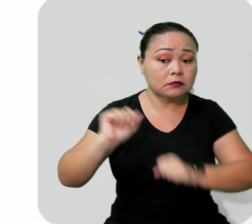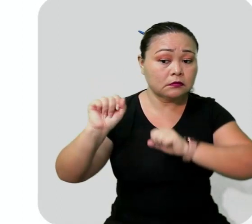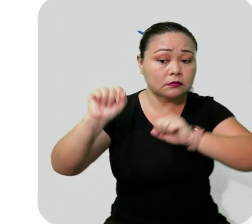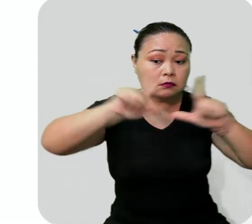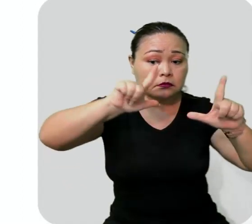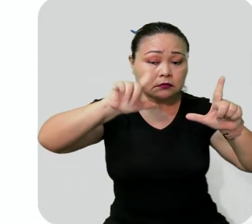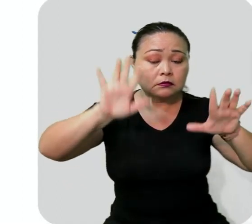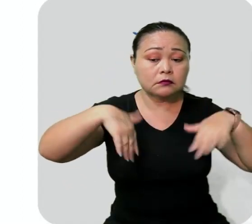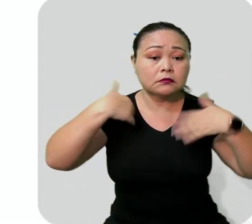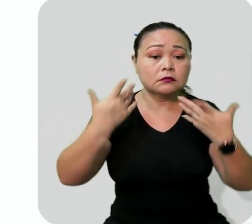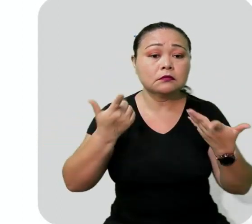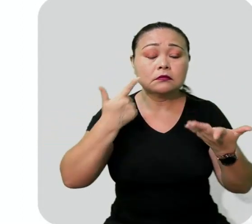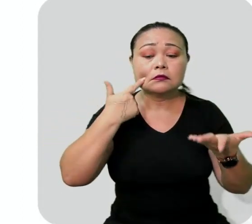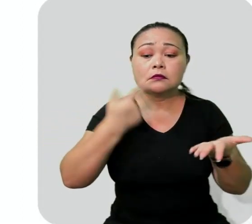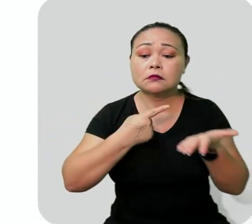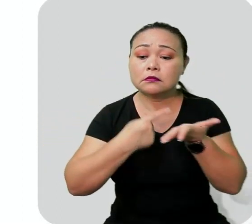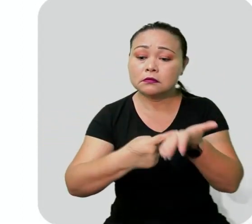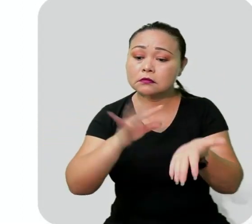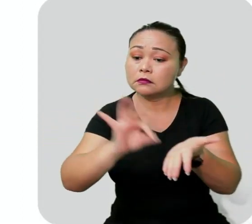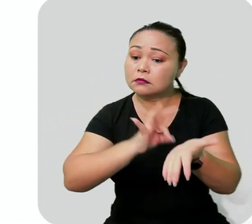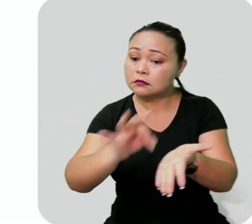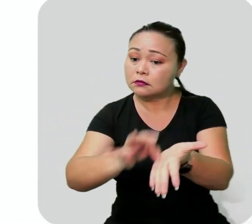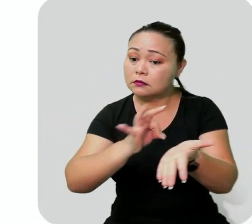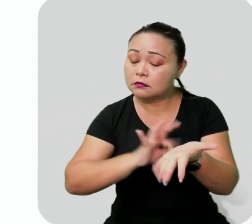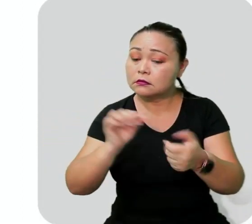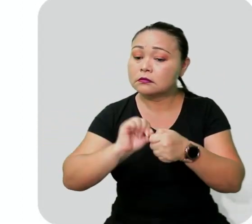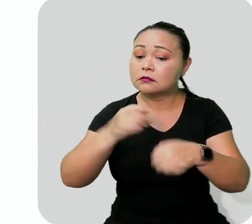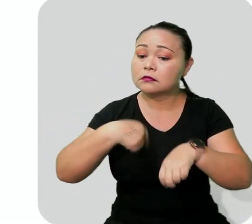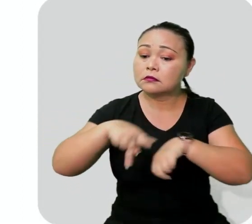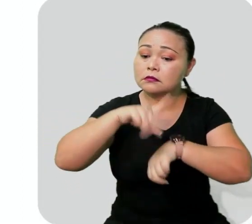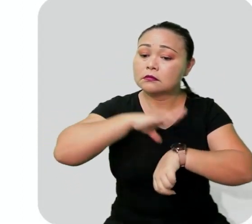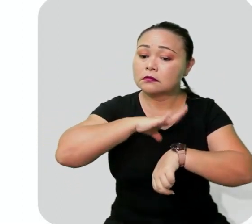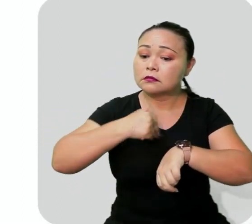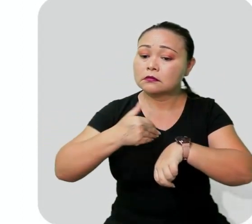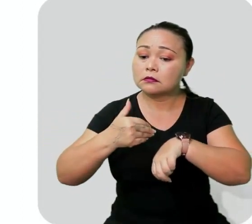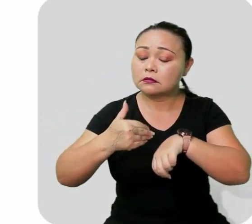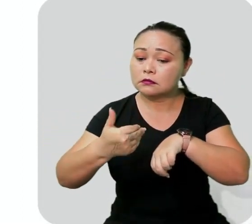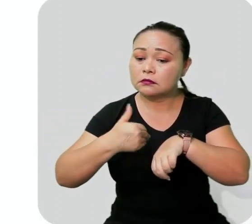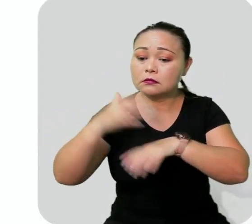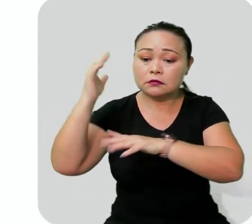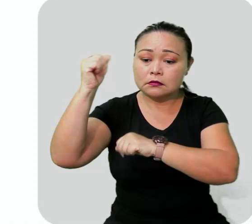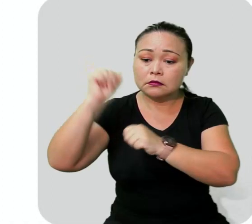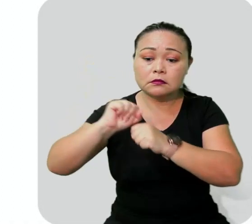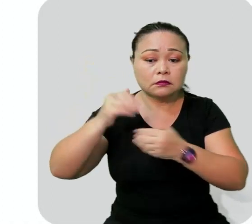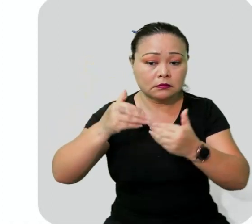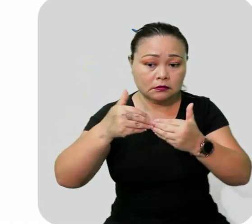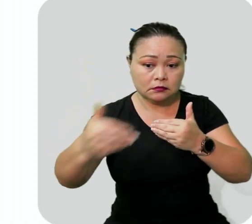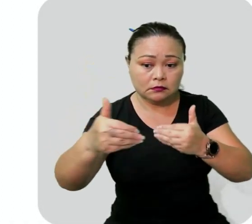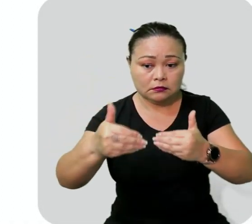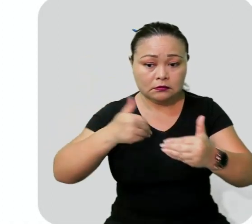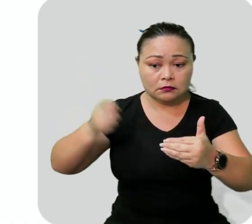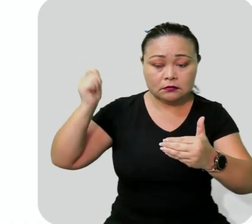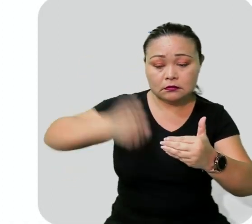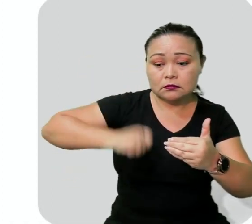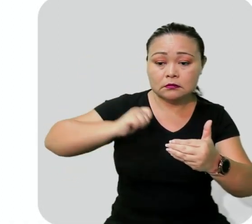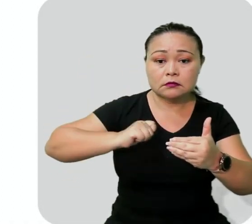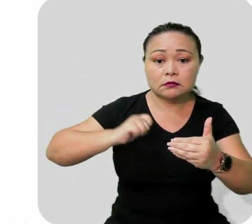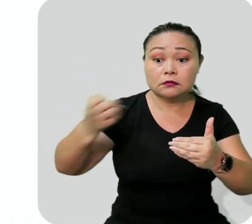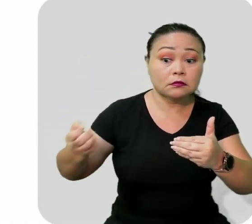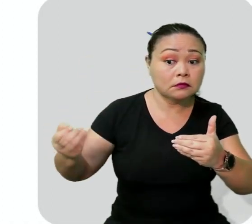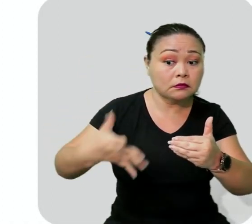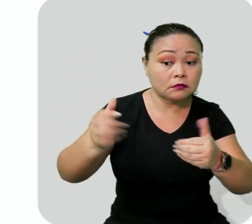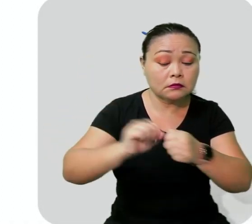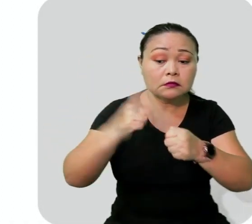quadro. Assinado entre Portugal e Espanha, dividia as possíveis conquistas, as